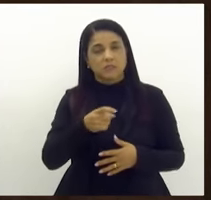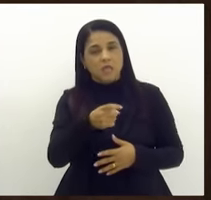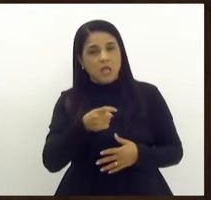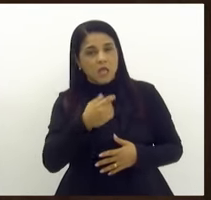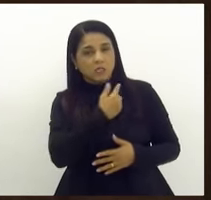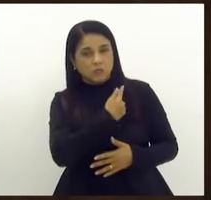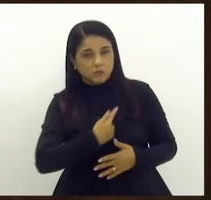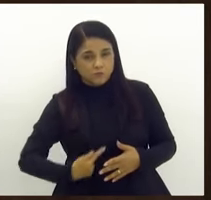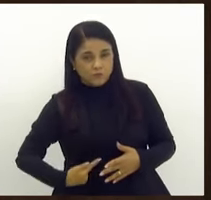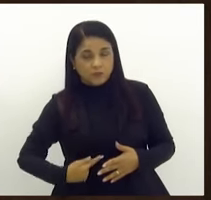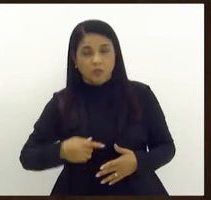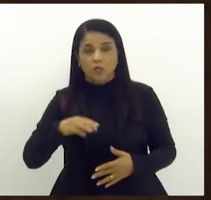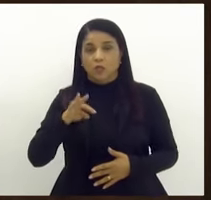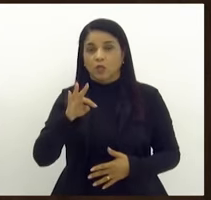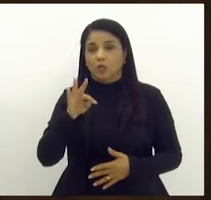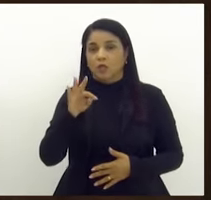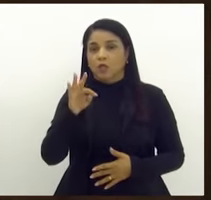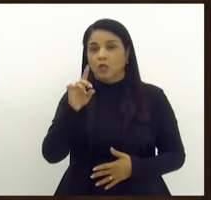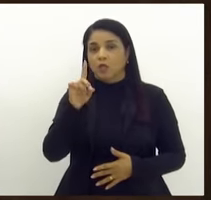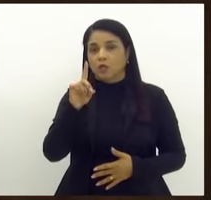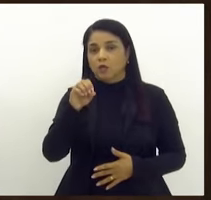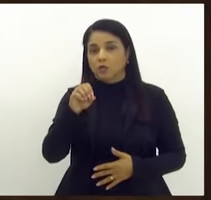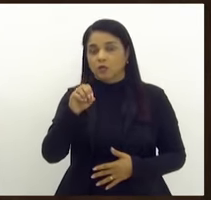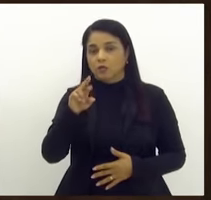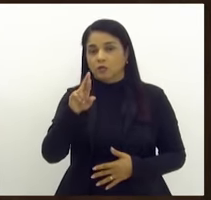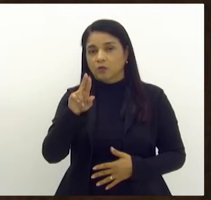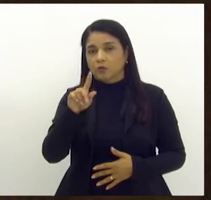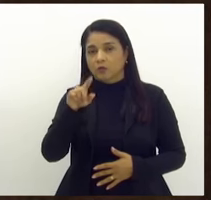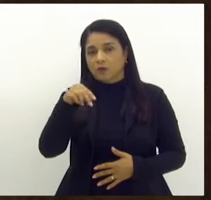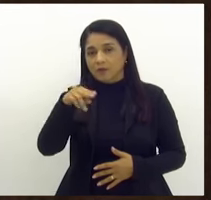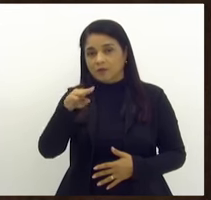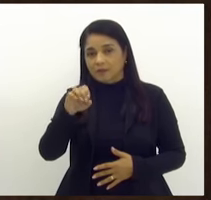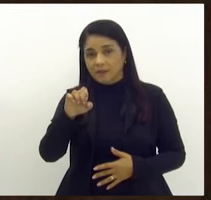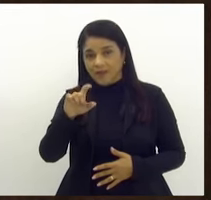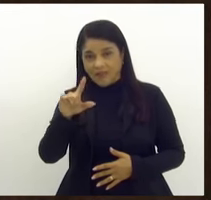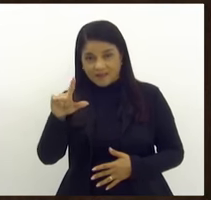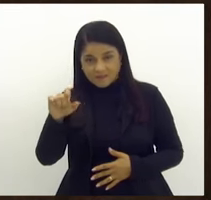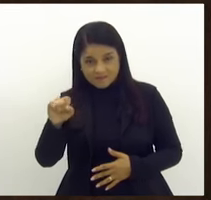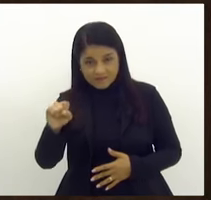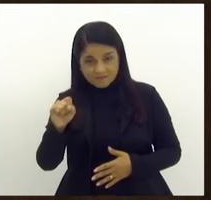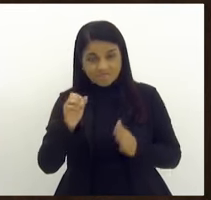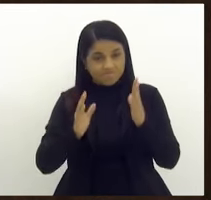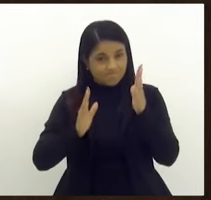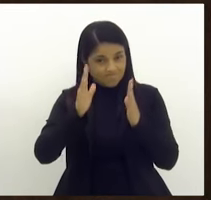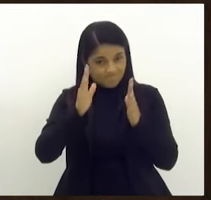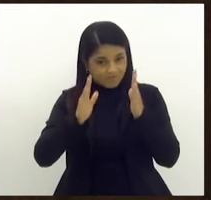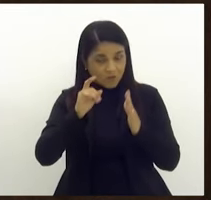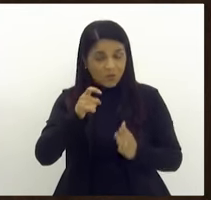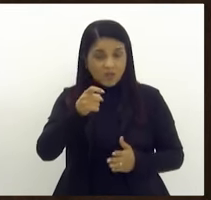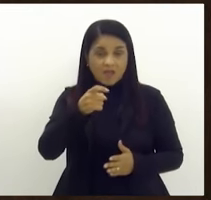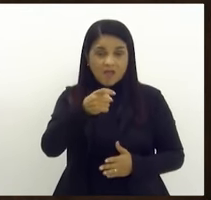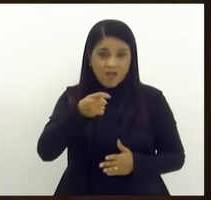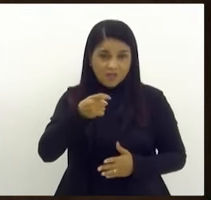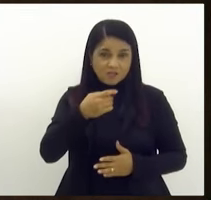Governador Dornelles período do governador Don neles foi